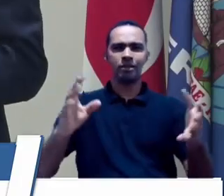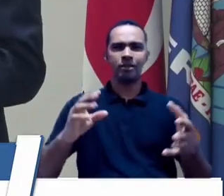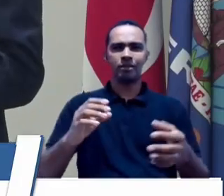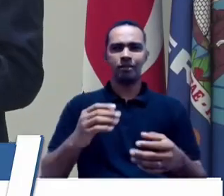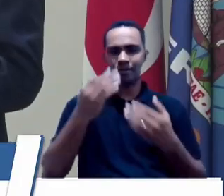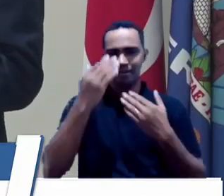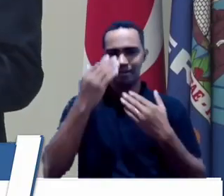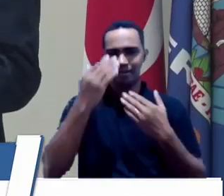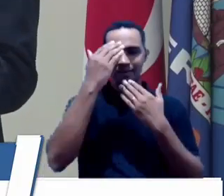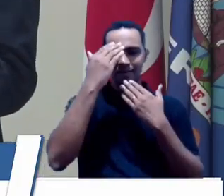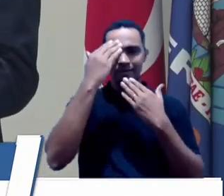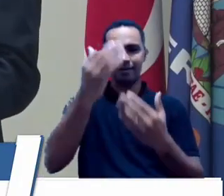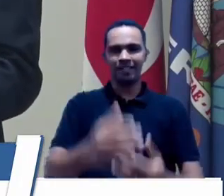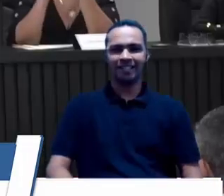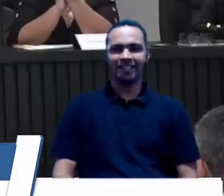Obrigado.